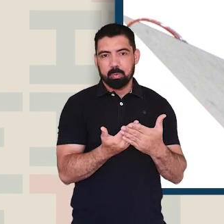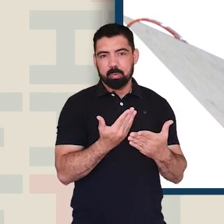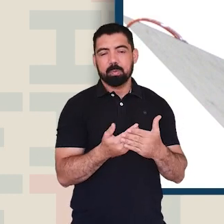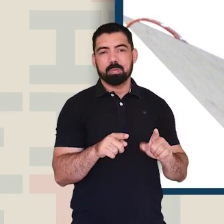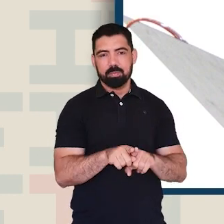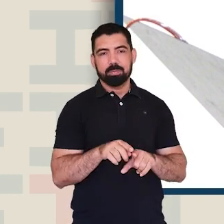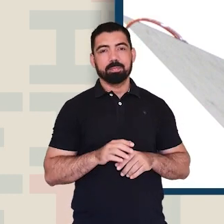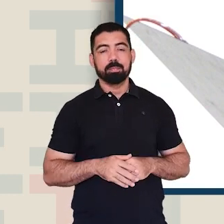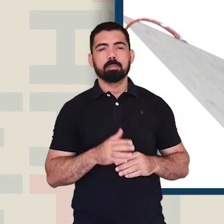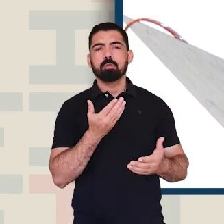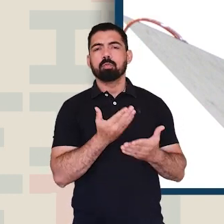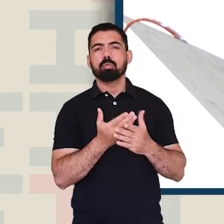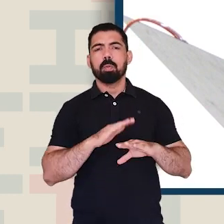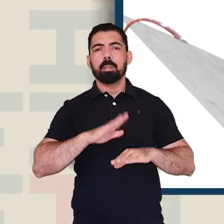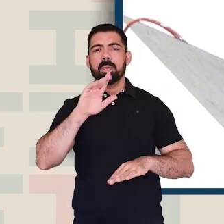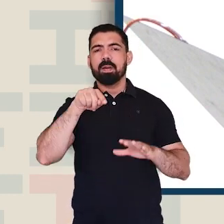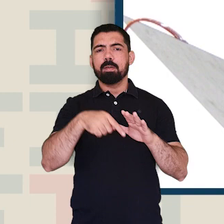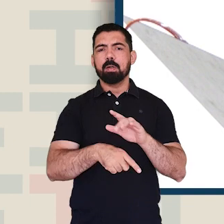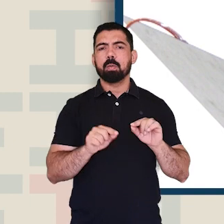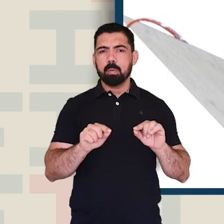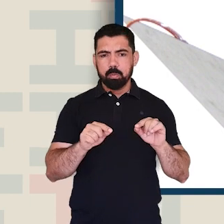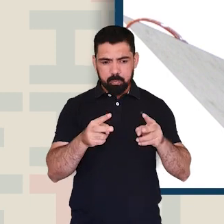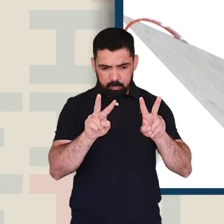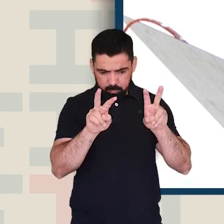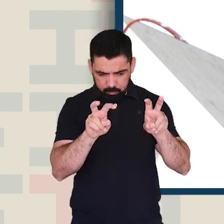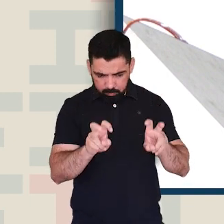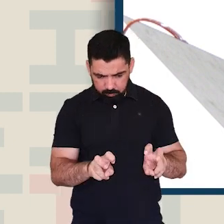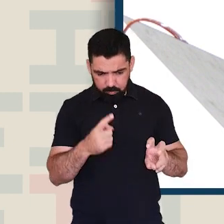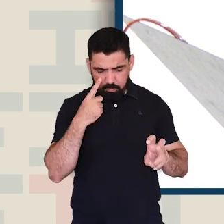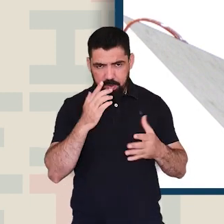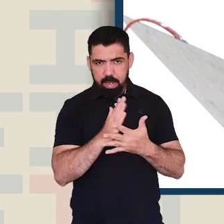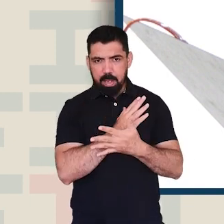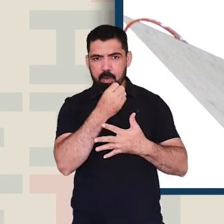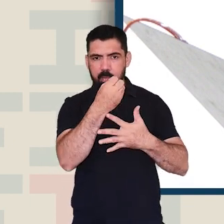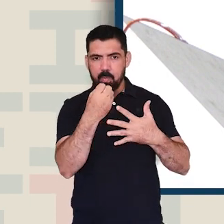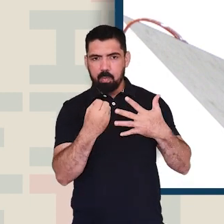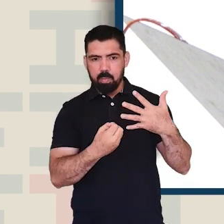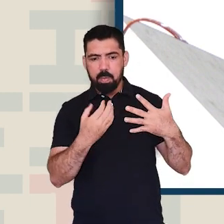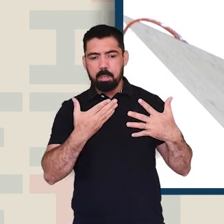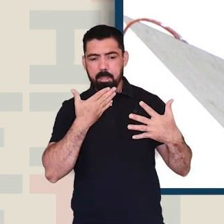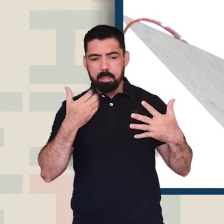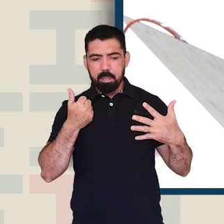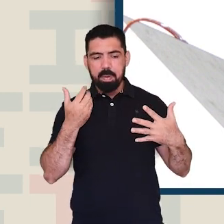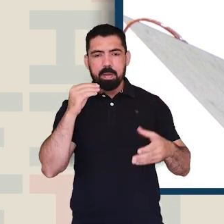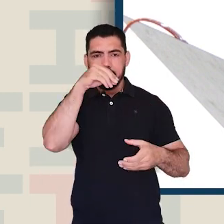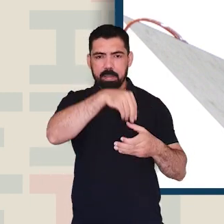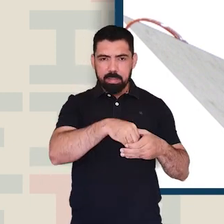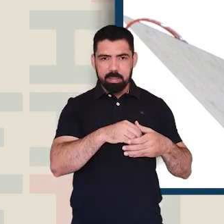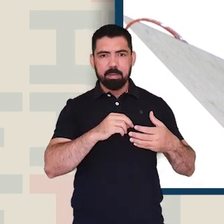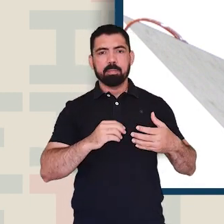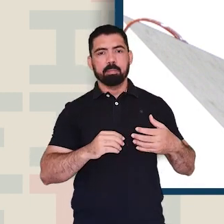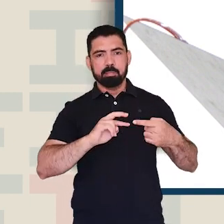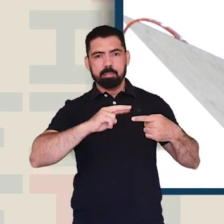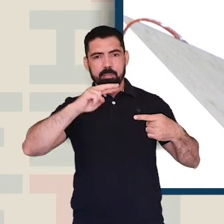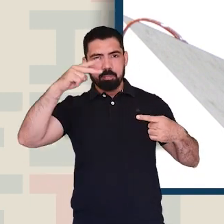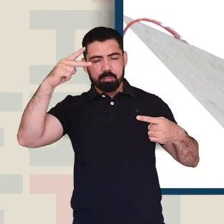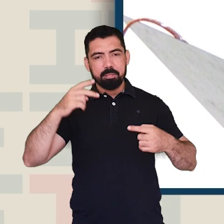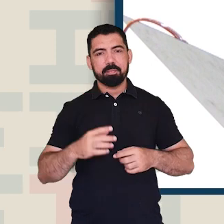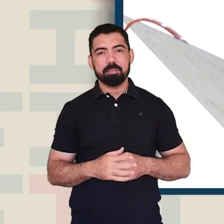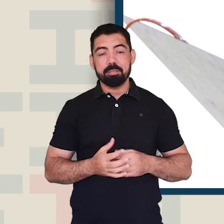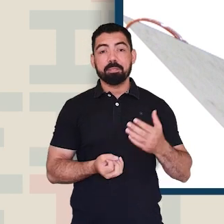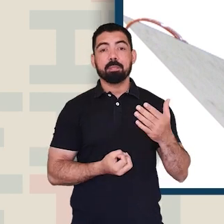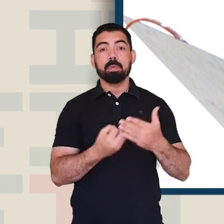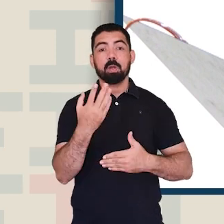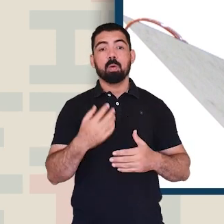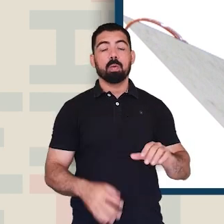estudando mais a fundo e vendo que algumas notas soavam muito bem dentro de algumas progressões. Então foi